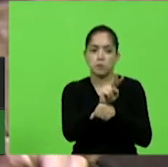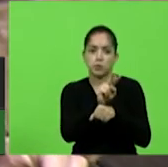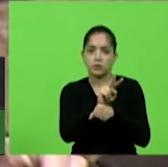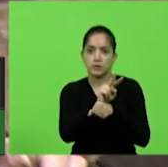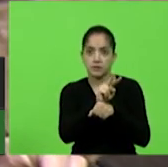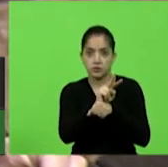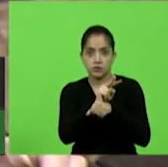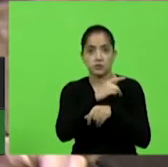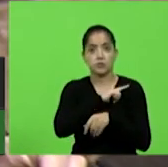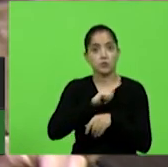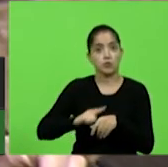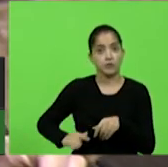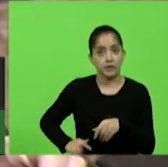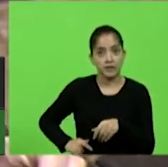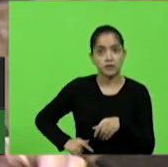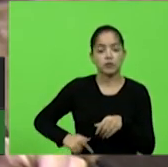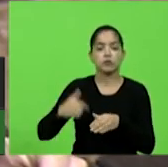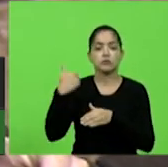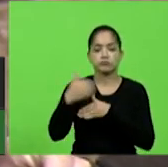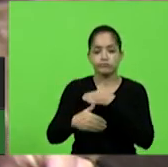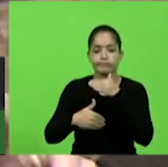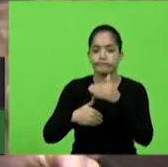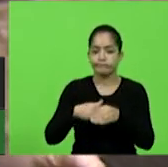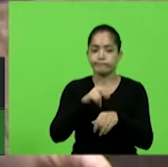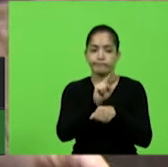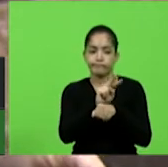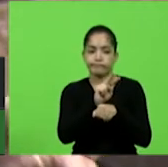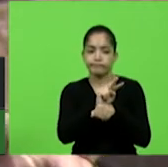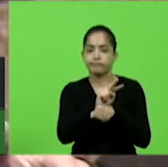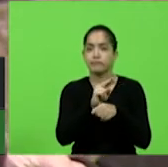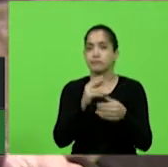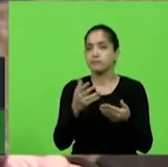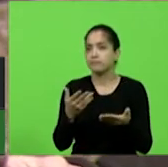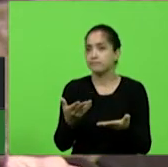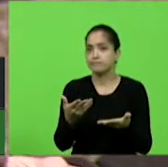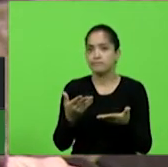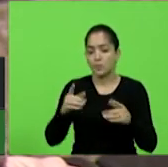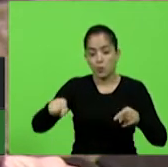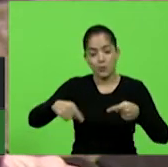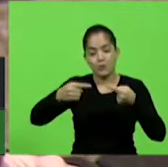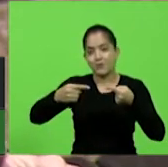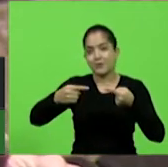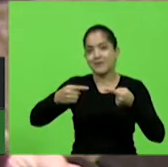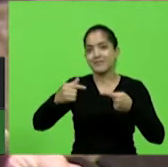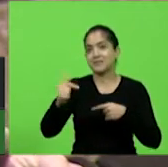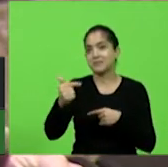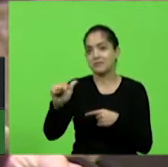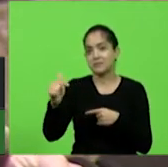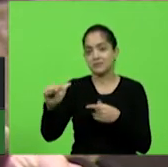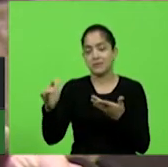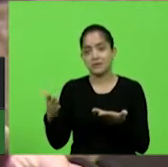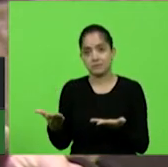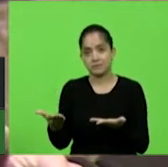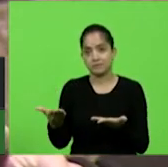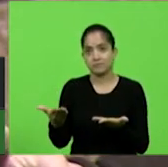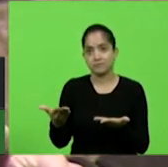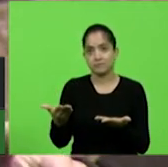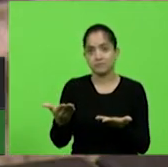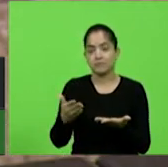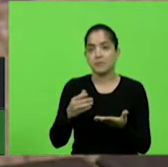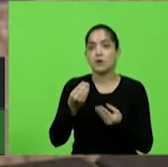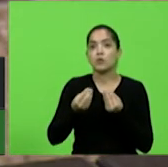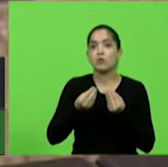governadores, atrás de governadores, esse sistema não tem concorrência. esse sistema simplesmente é